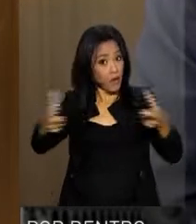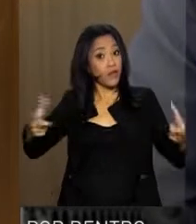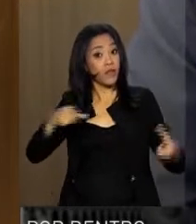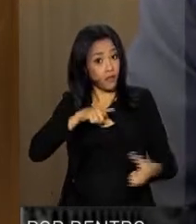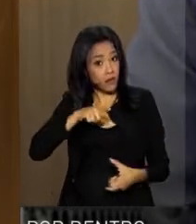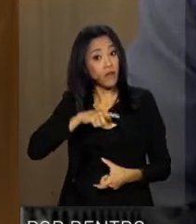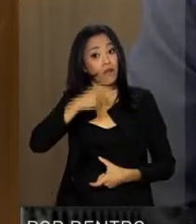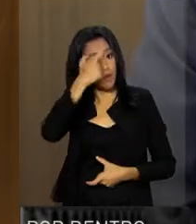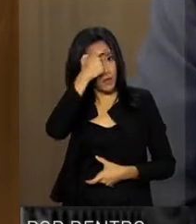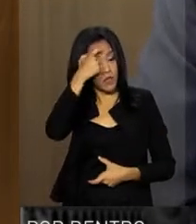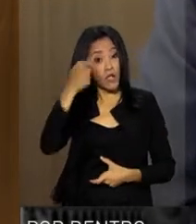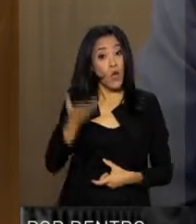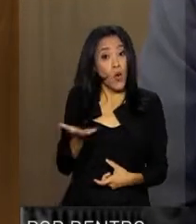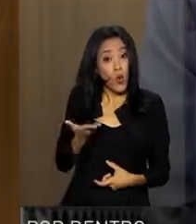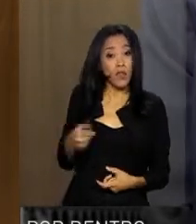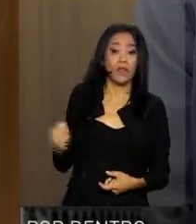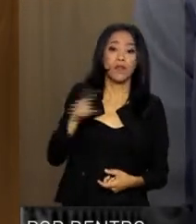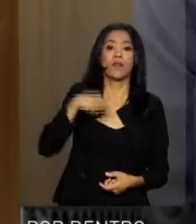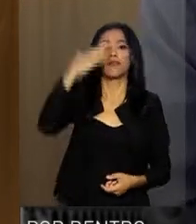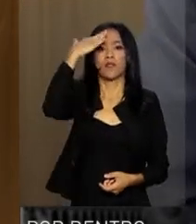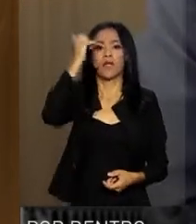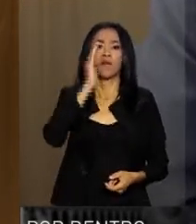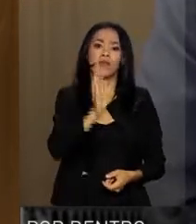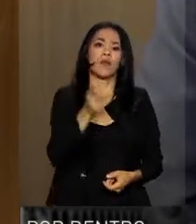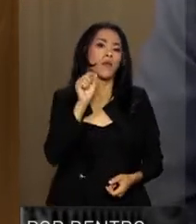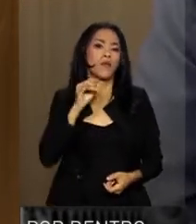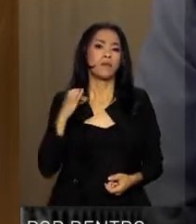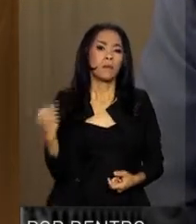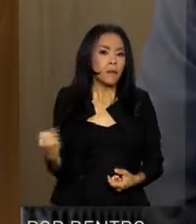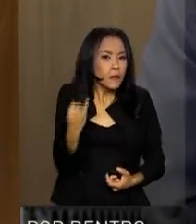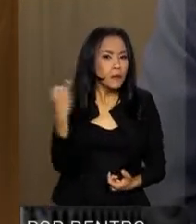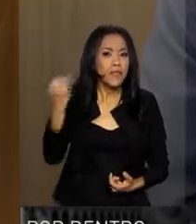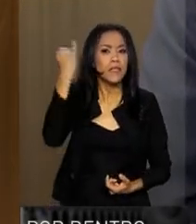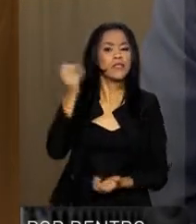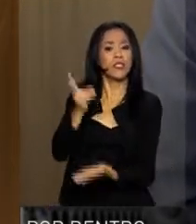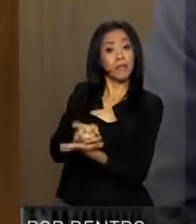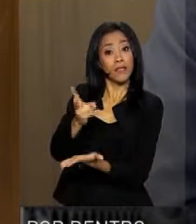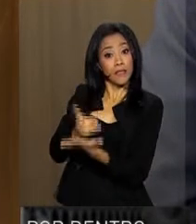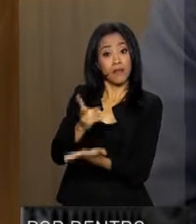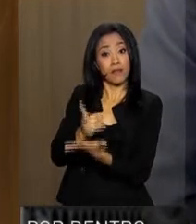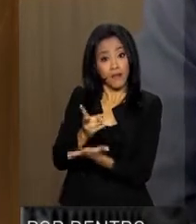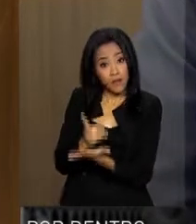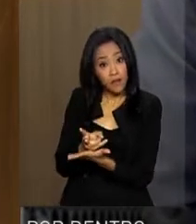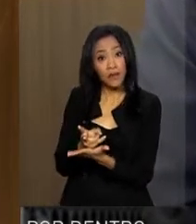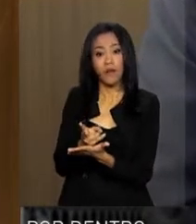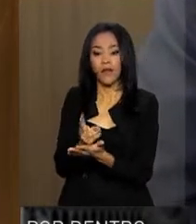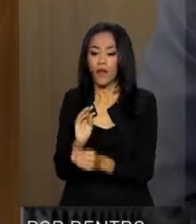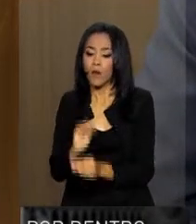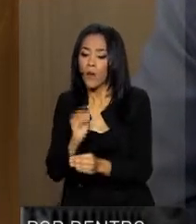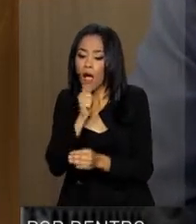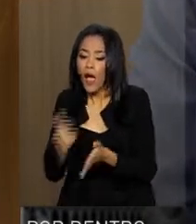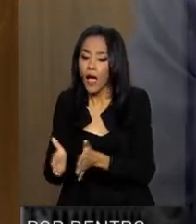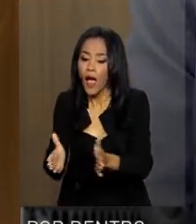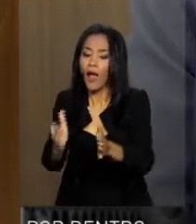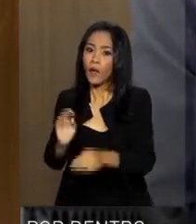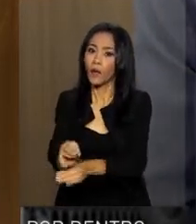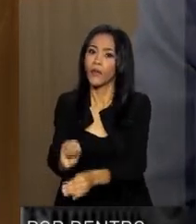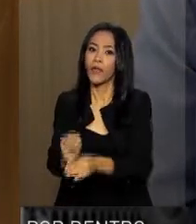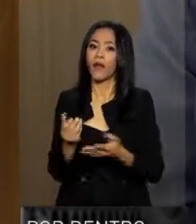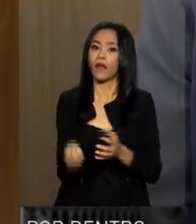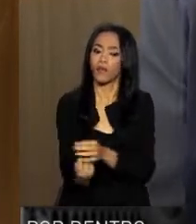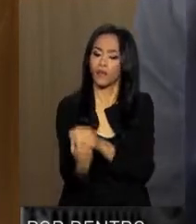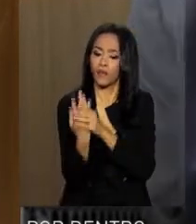eles hoje já sabe a importância que tem manter os seus cursos d'água manter a proteção das nascentes